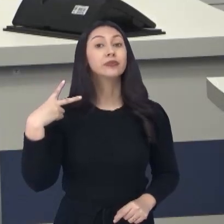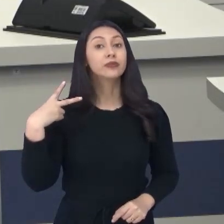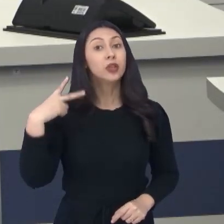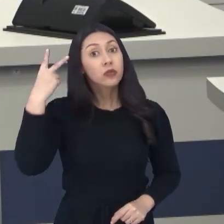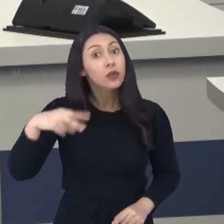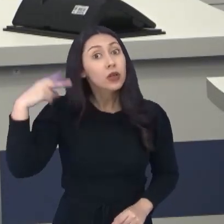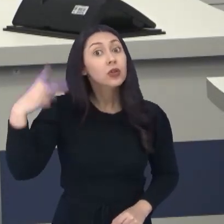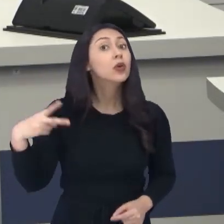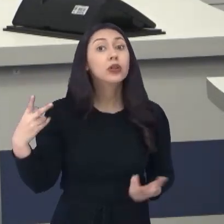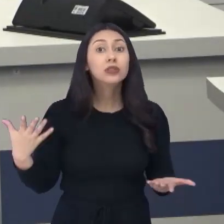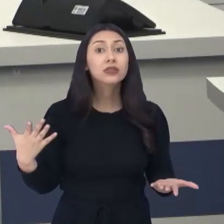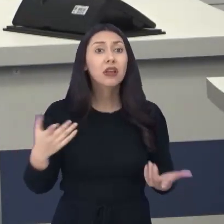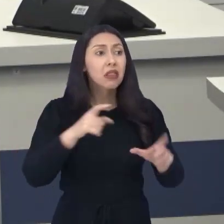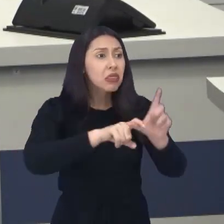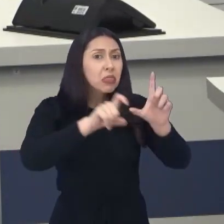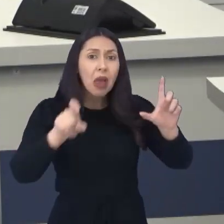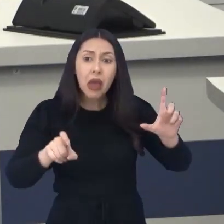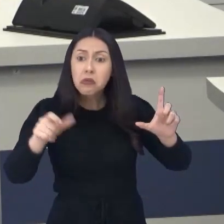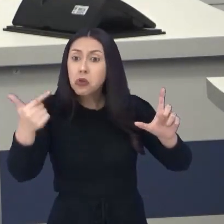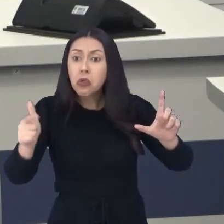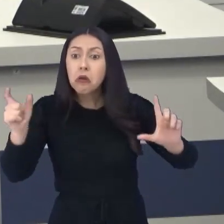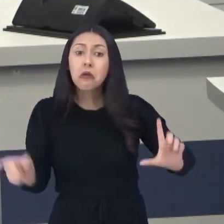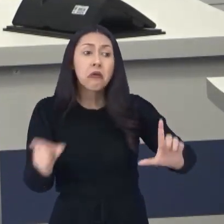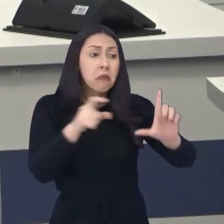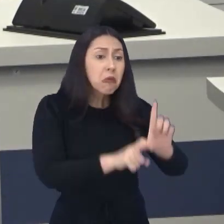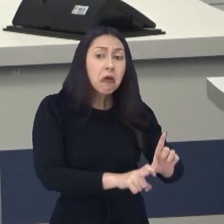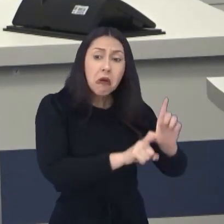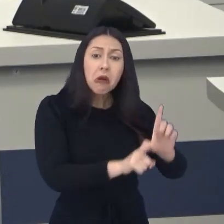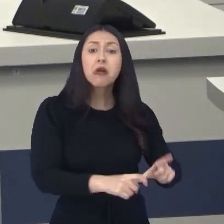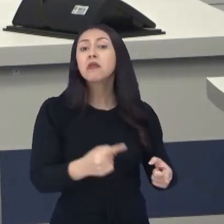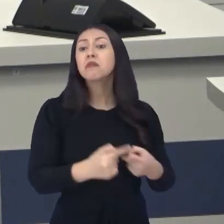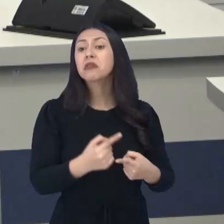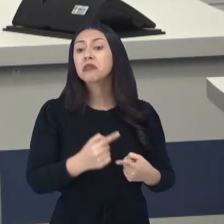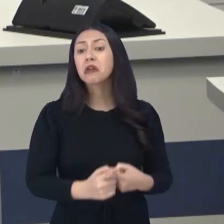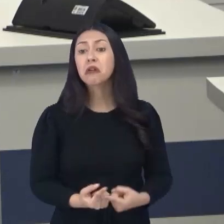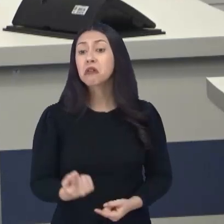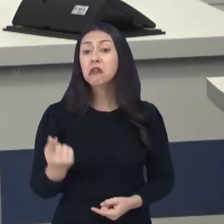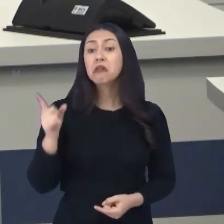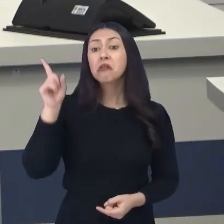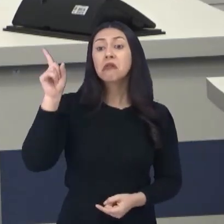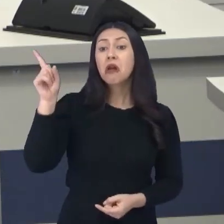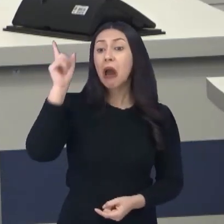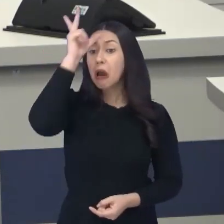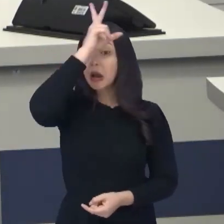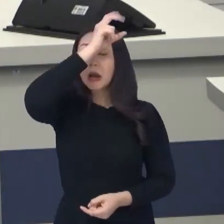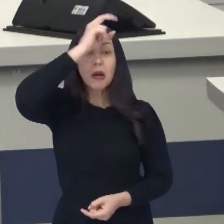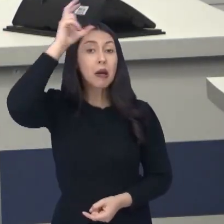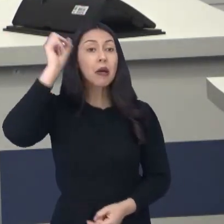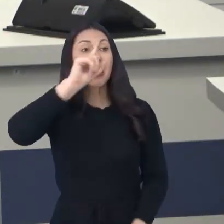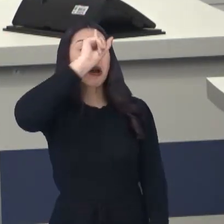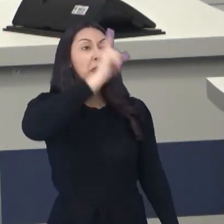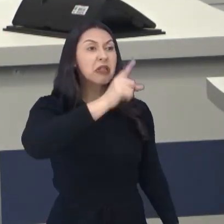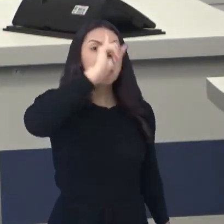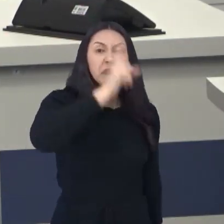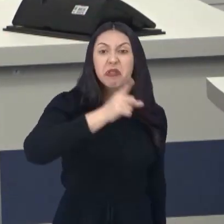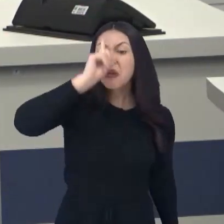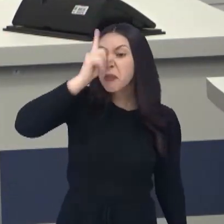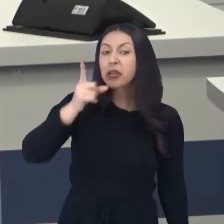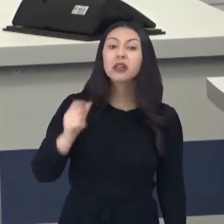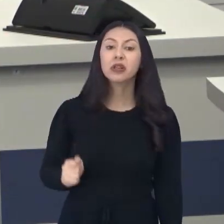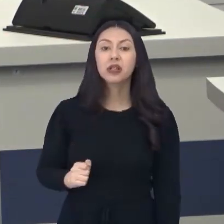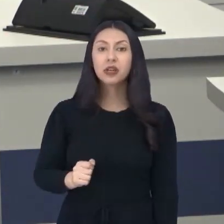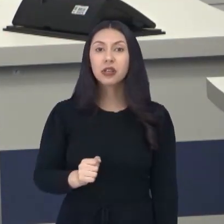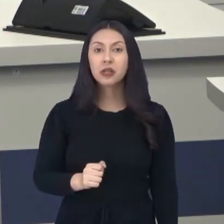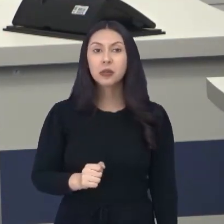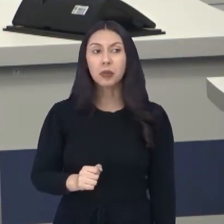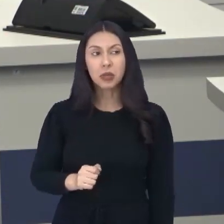Vereadores perderam a autonomia porque tem um caboclo lá no 7º andar que manda o capataz aqui, o chicote